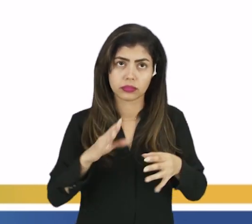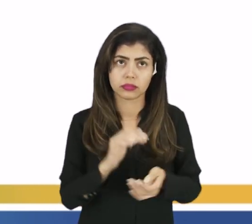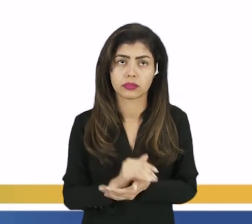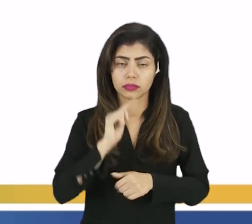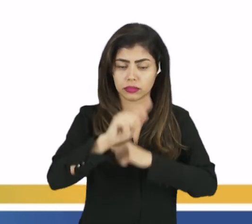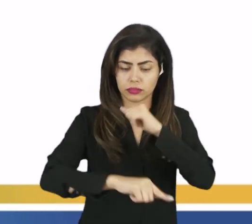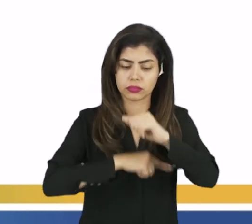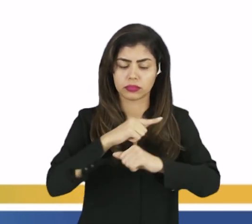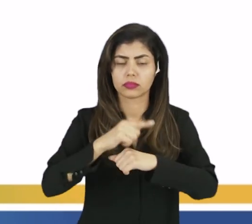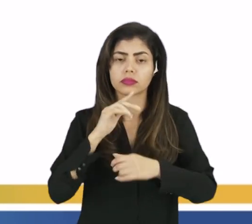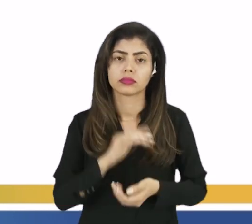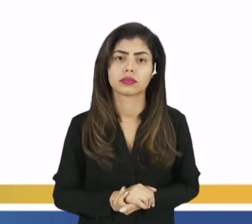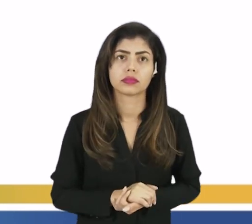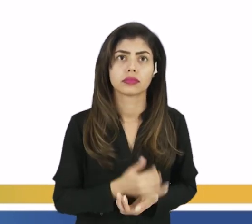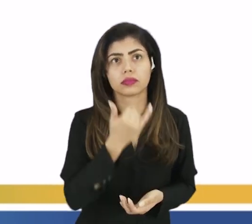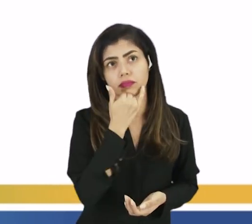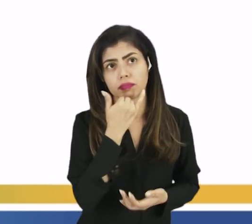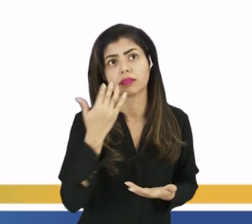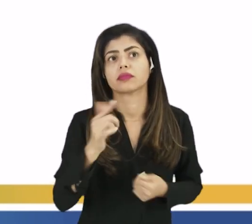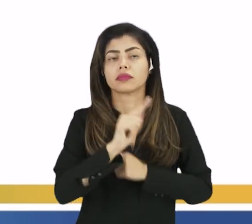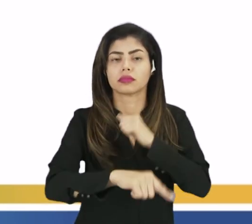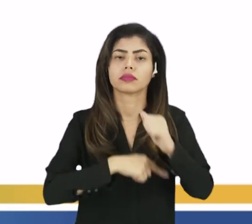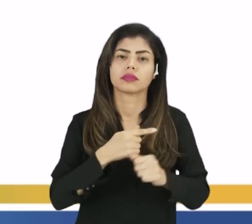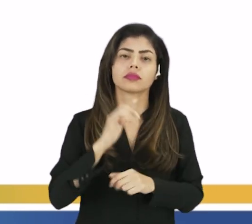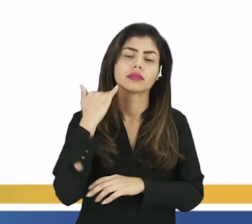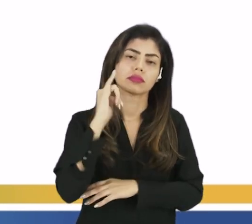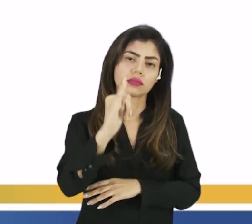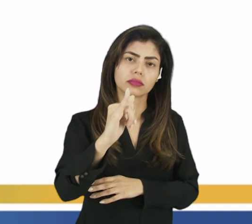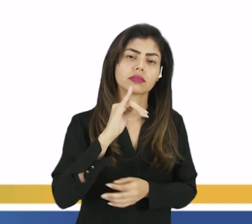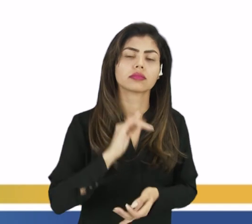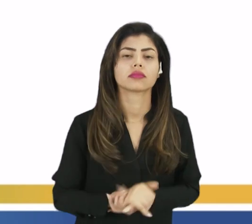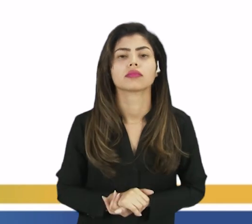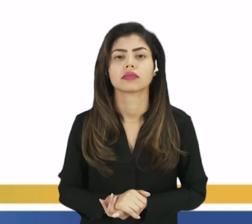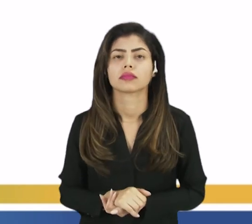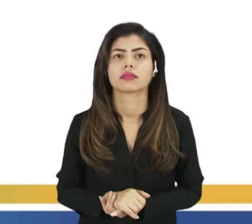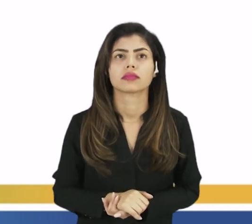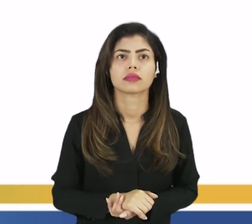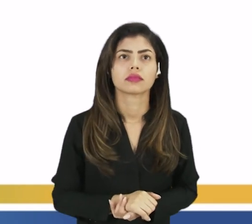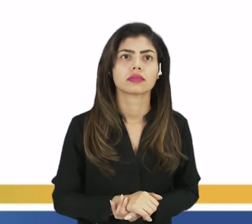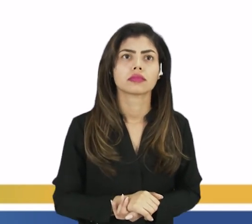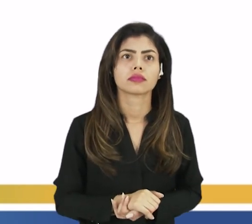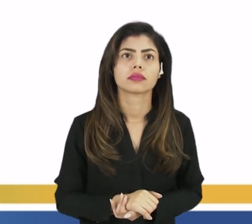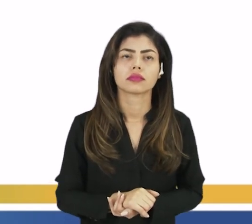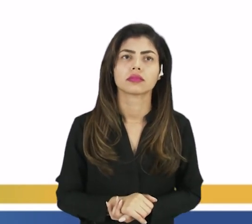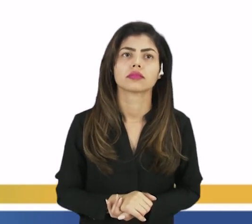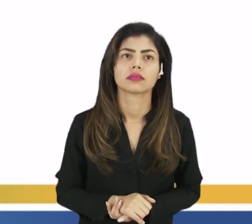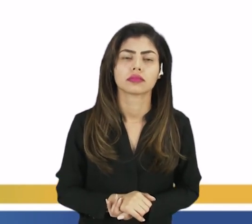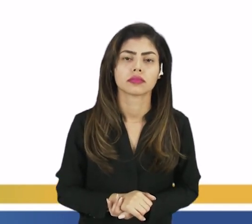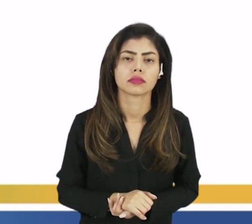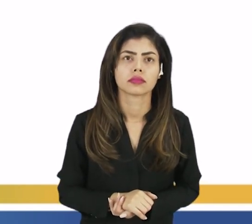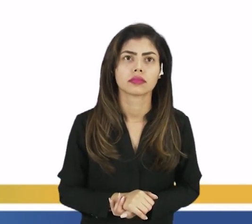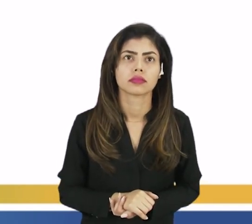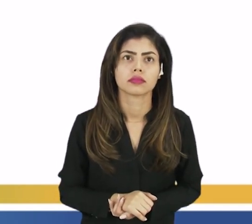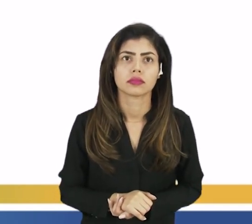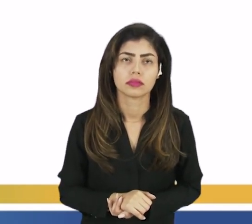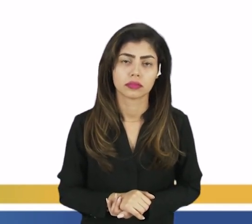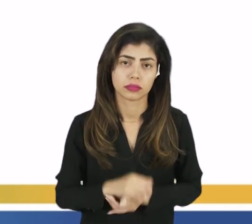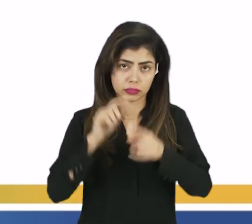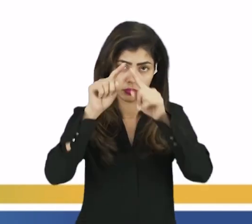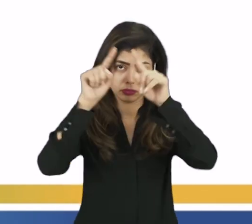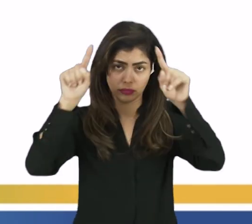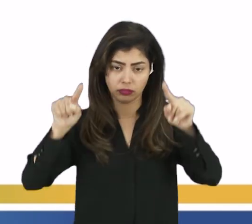átomo é elemento E perdão o átomo o elemento químico w então nós temos aqui a distribuição eletrônica